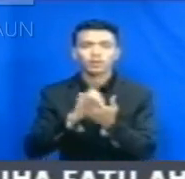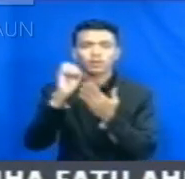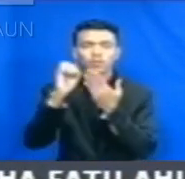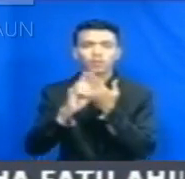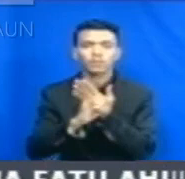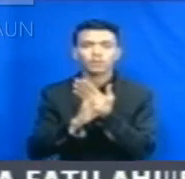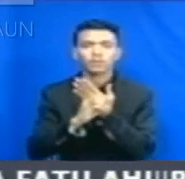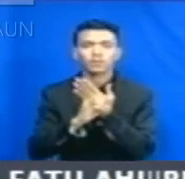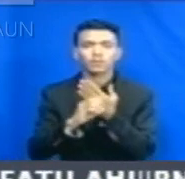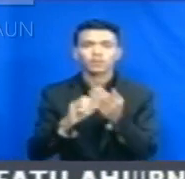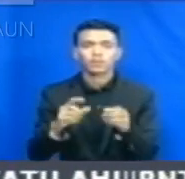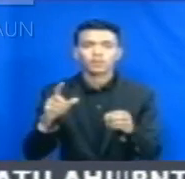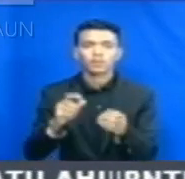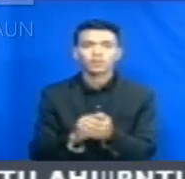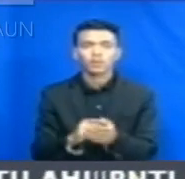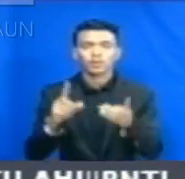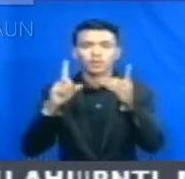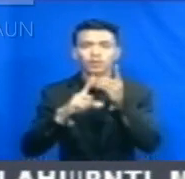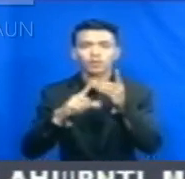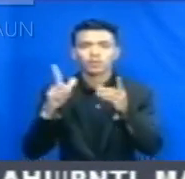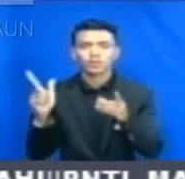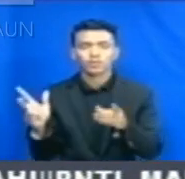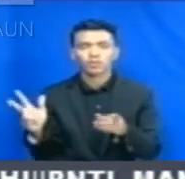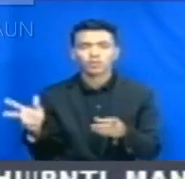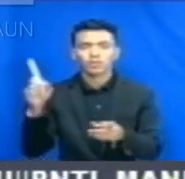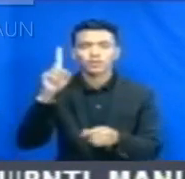outubro. Loron tulunulu recida.